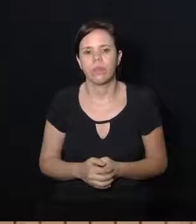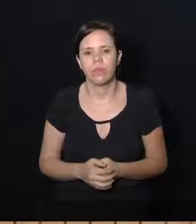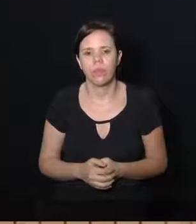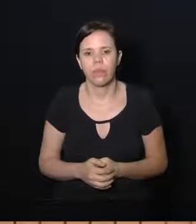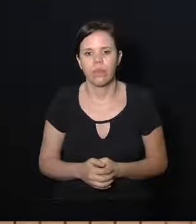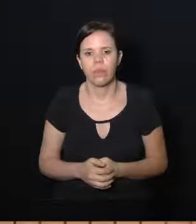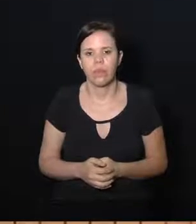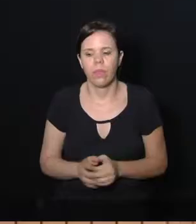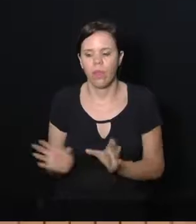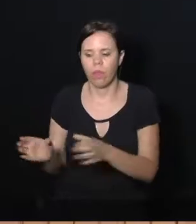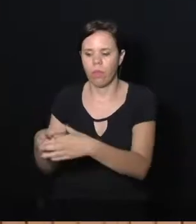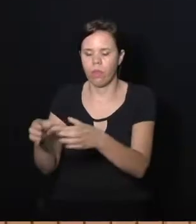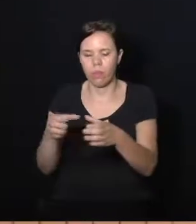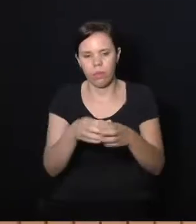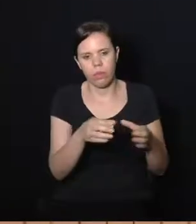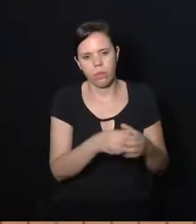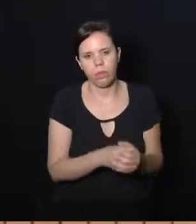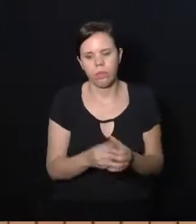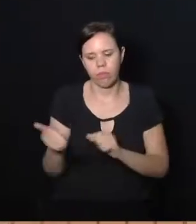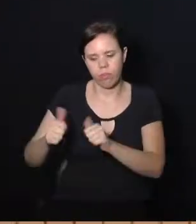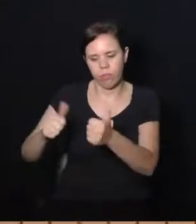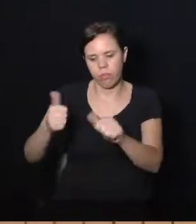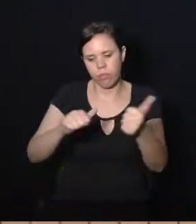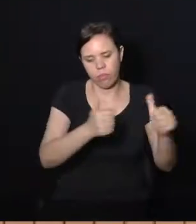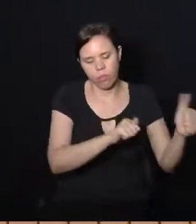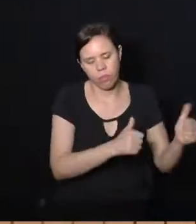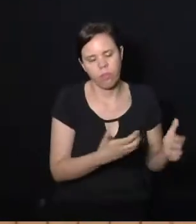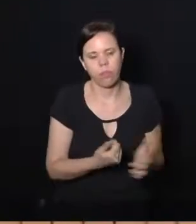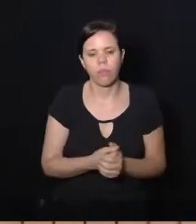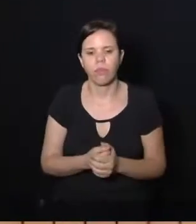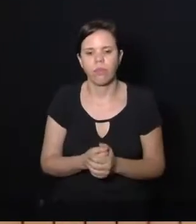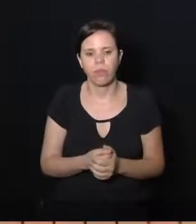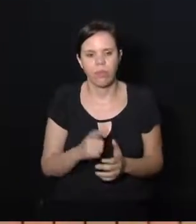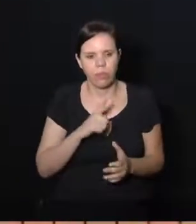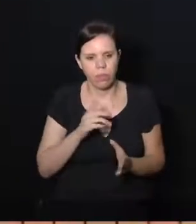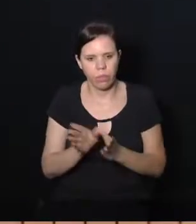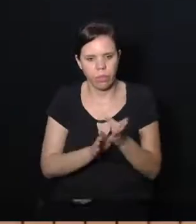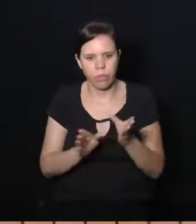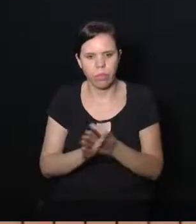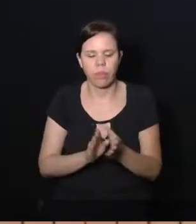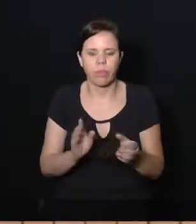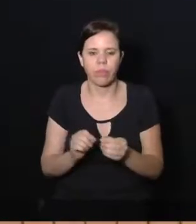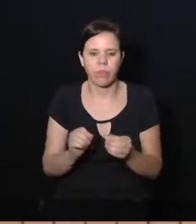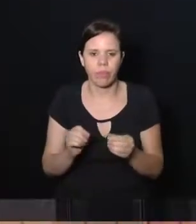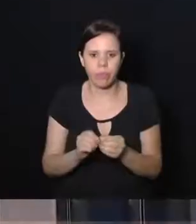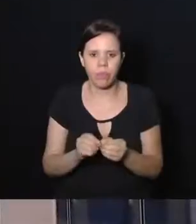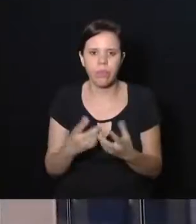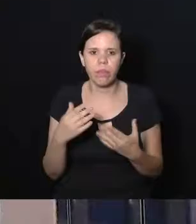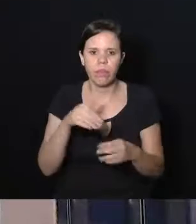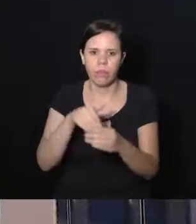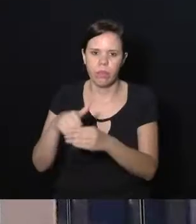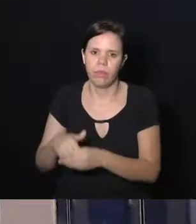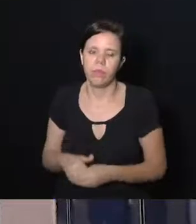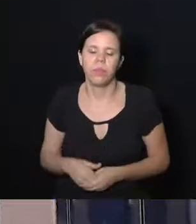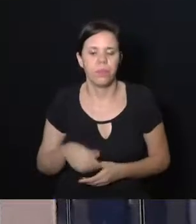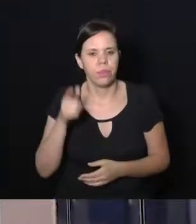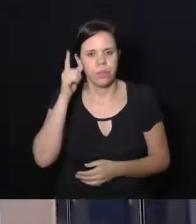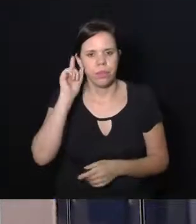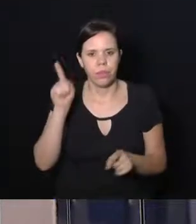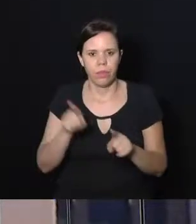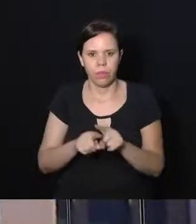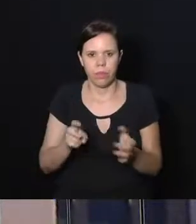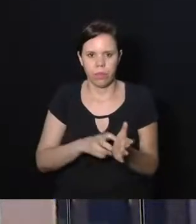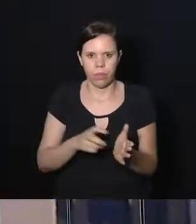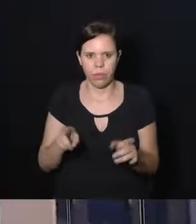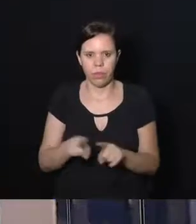nas outras comissões, né, e ele já vai estar instruído para estar indo para ser votado. E ontem pela